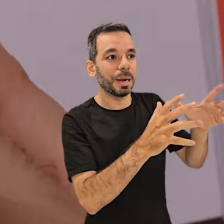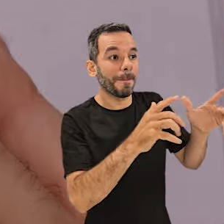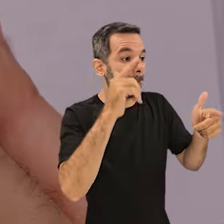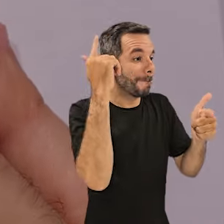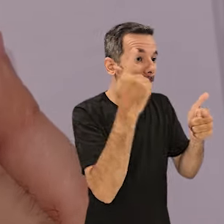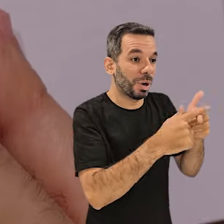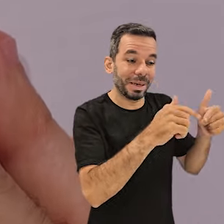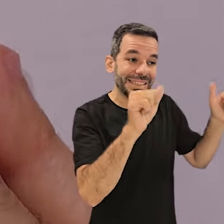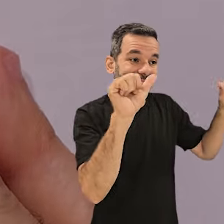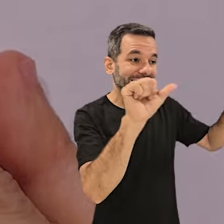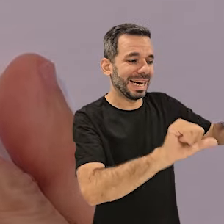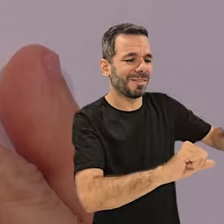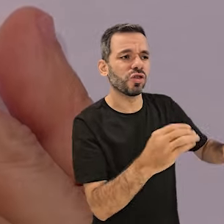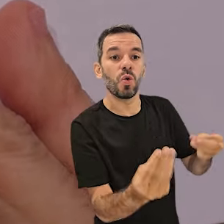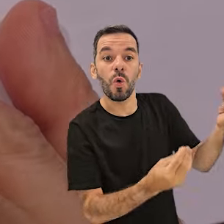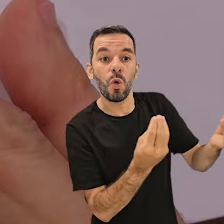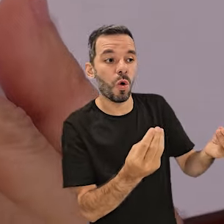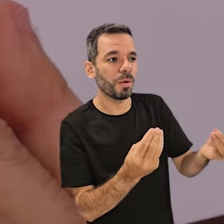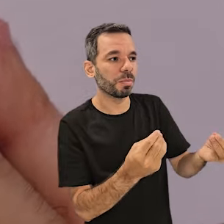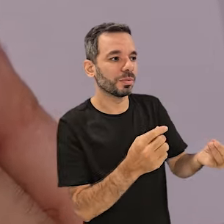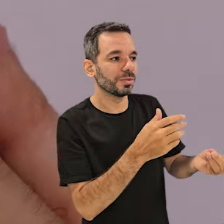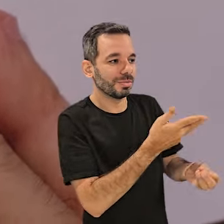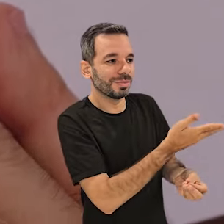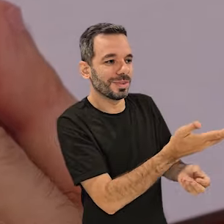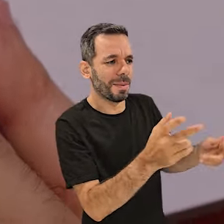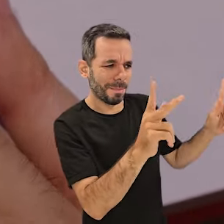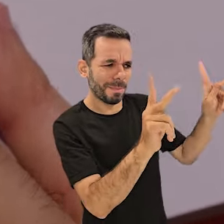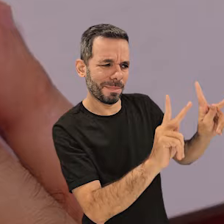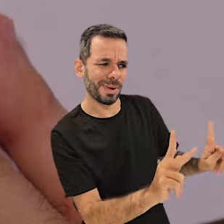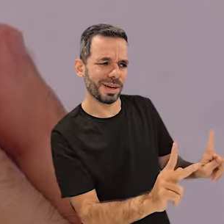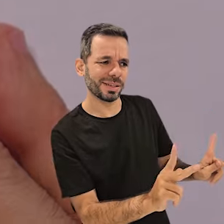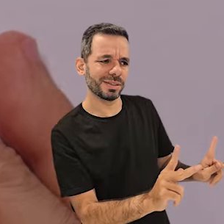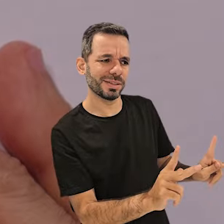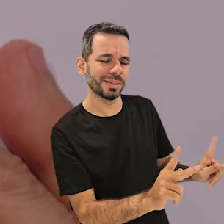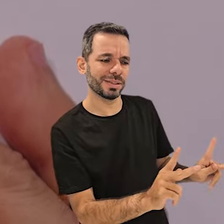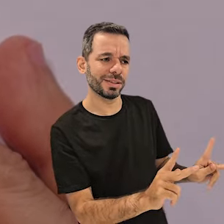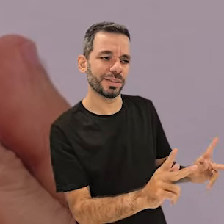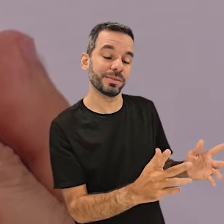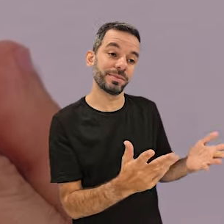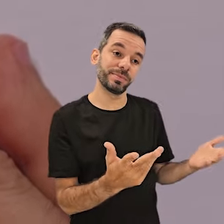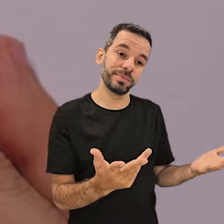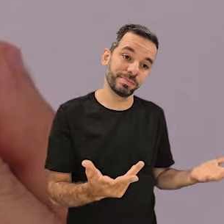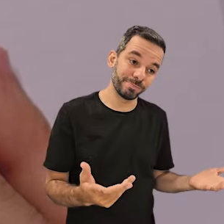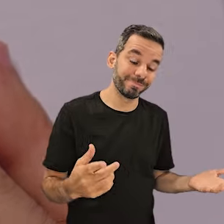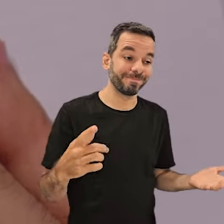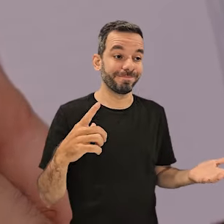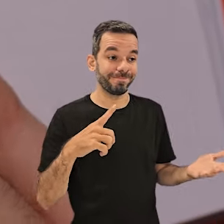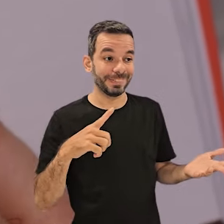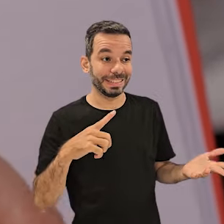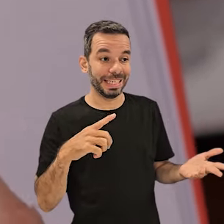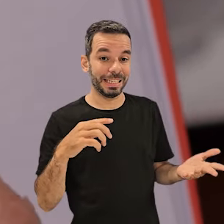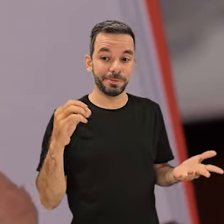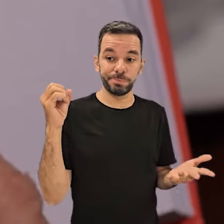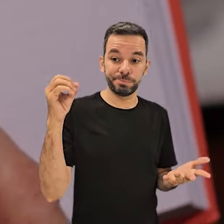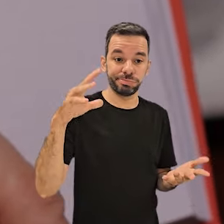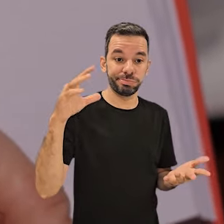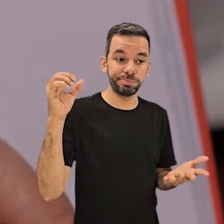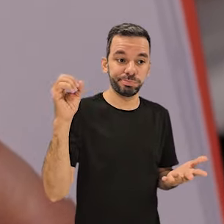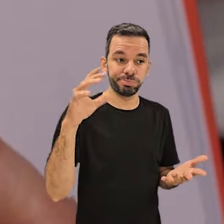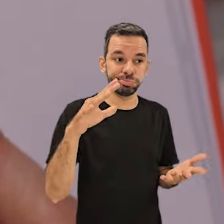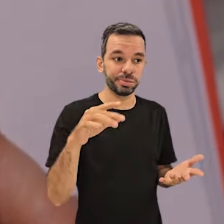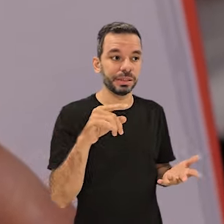pacífica? Essa é uma relação que se dá além do âmbito biológico. Mas estão aí alertas severos sobre o